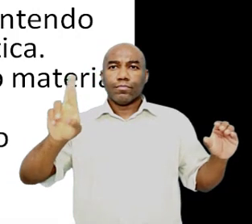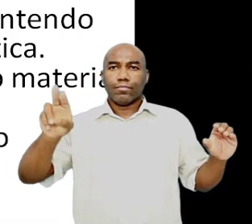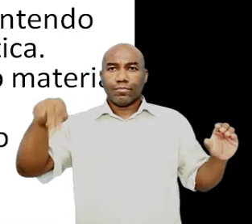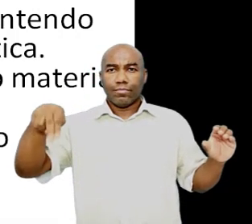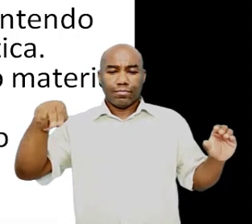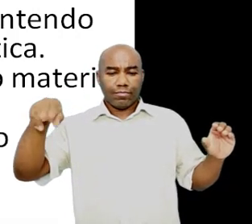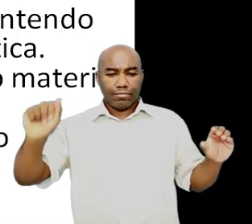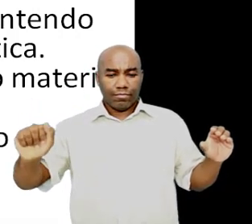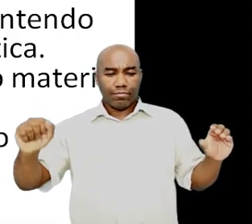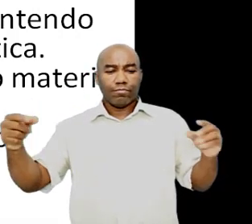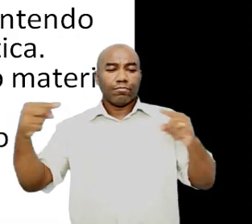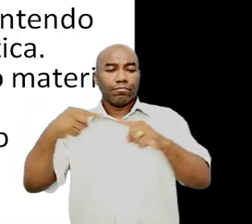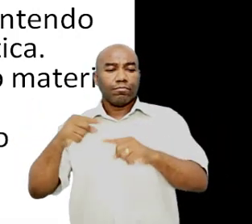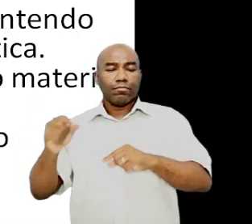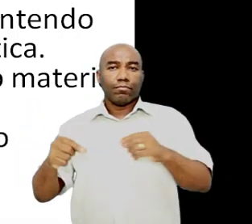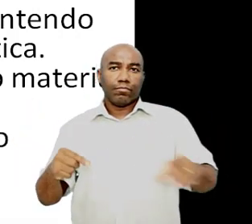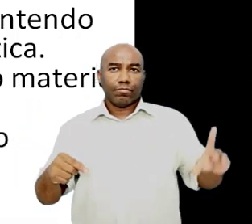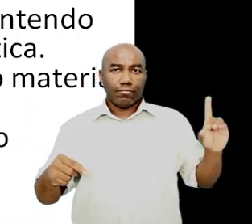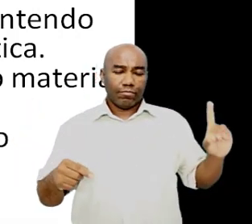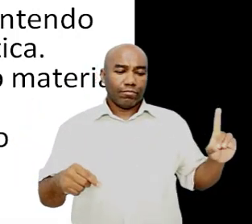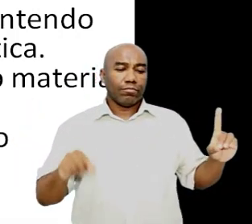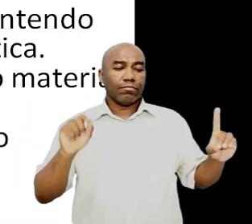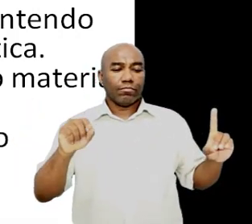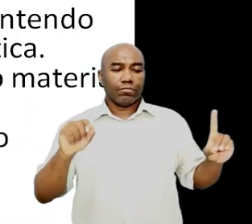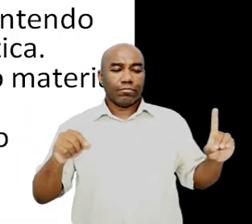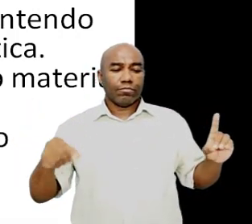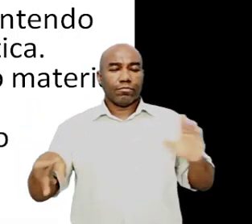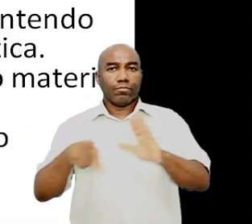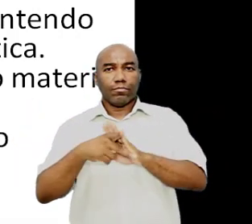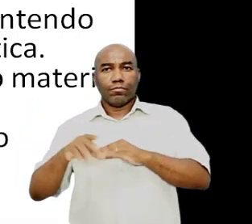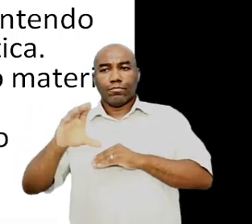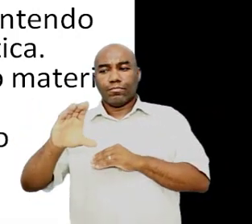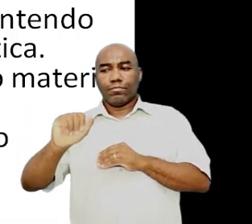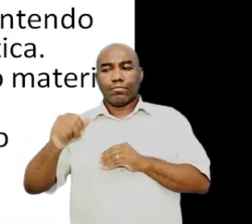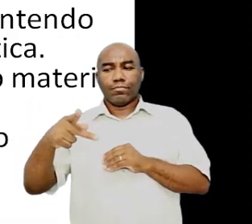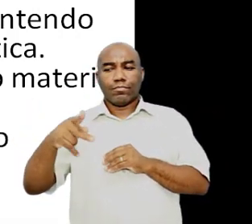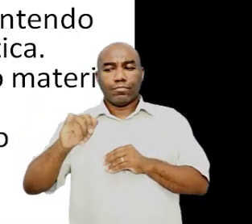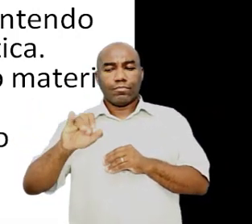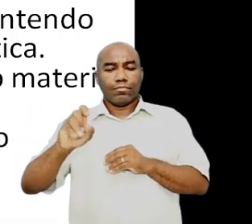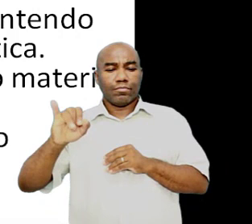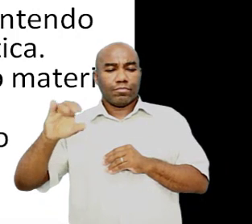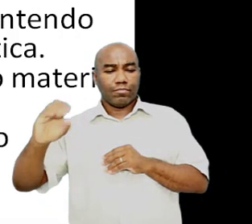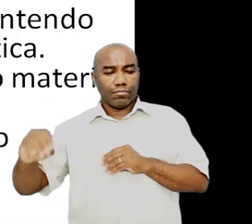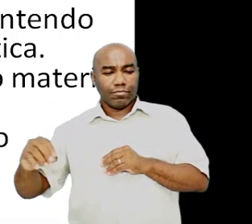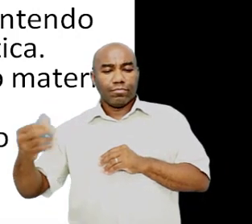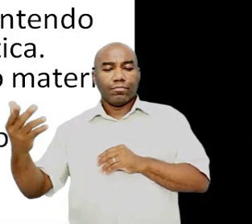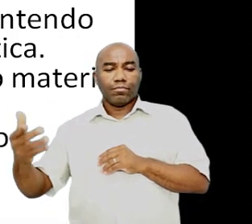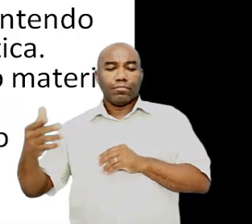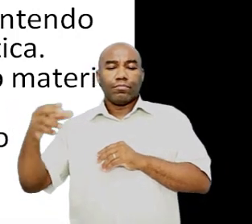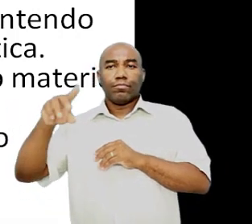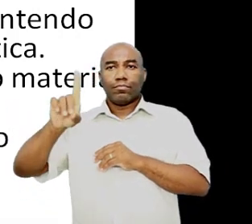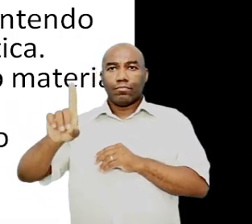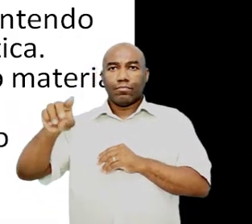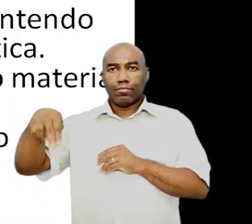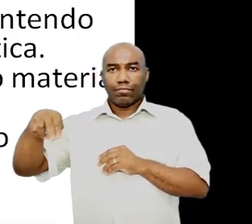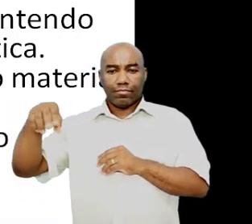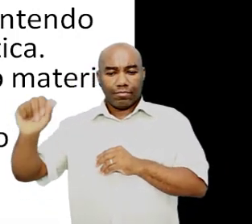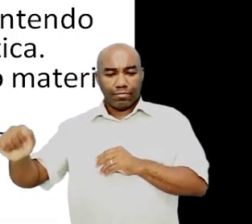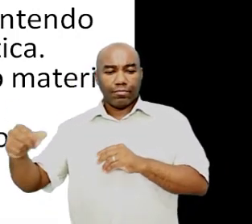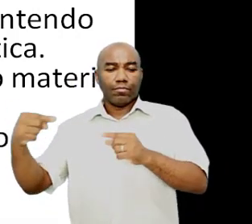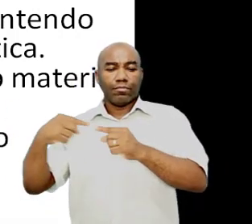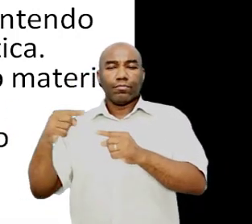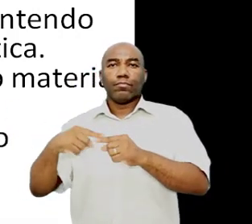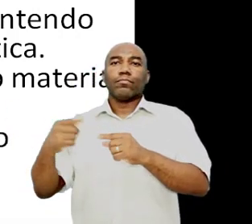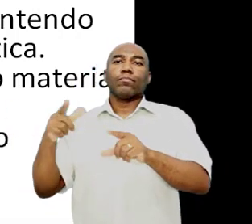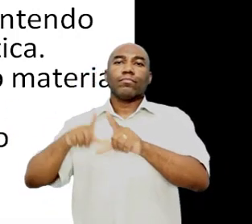genético. E D, um capsídeo proteico e apresenta DNA. Não, tiramos então a